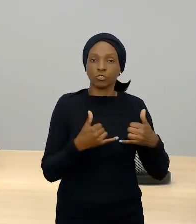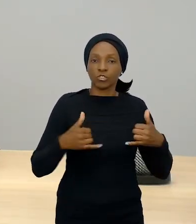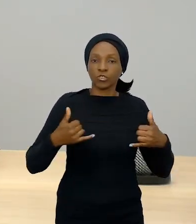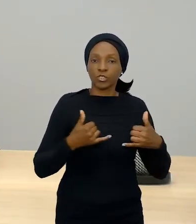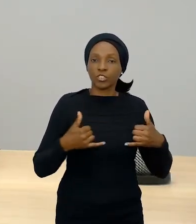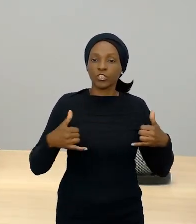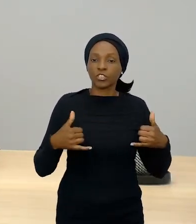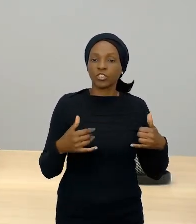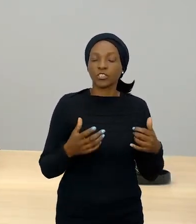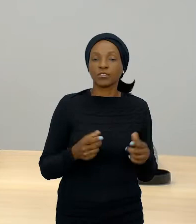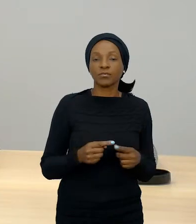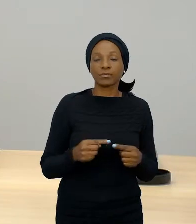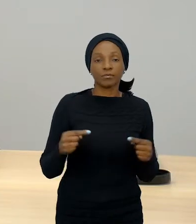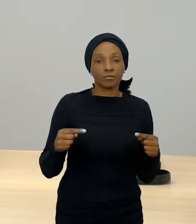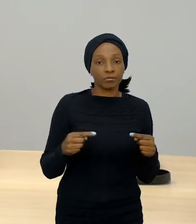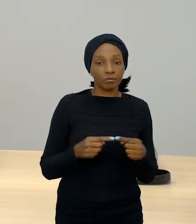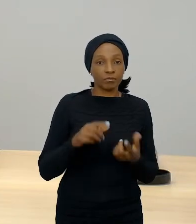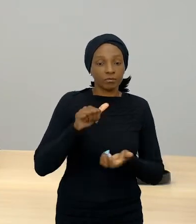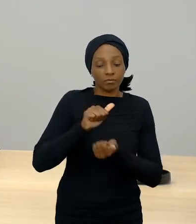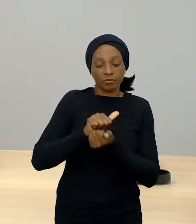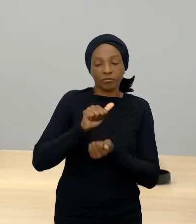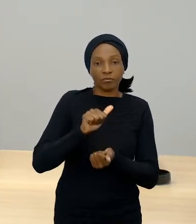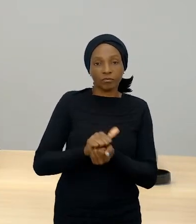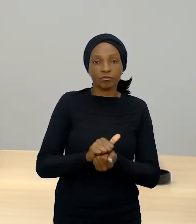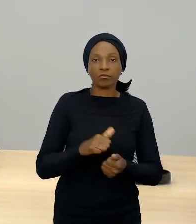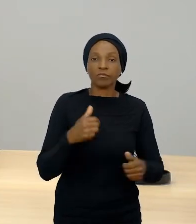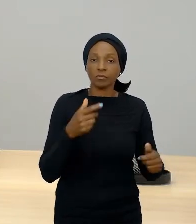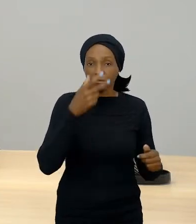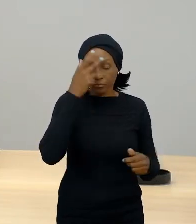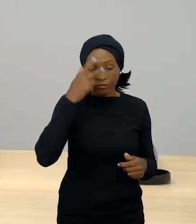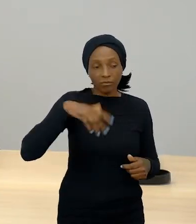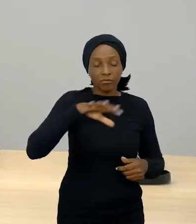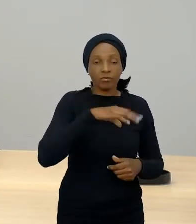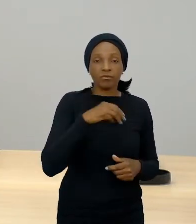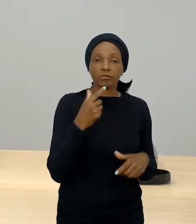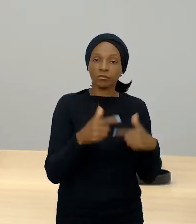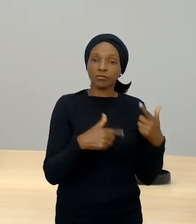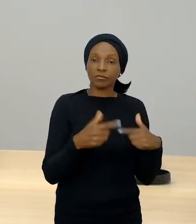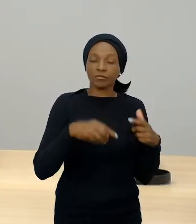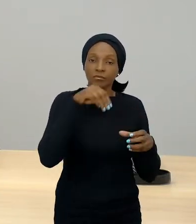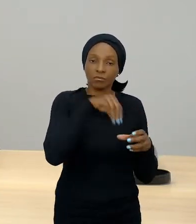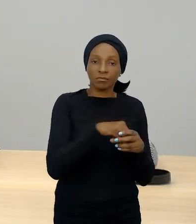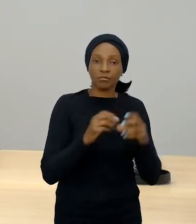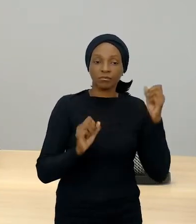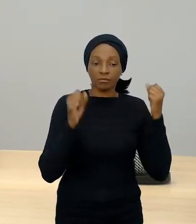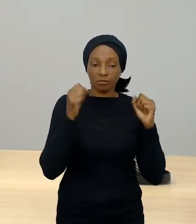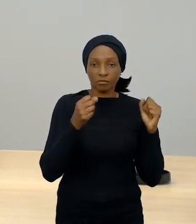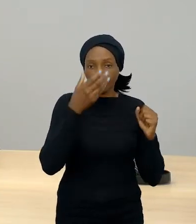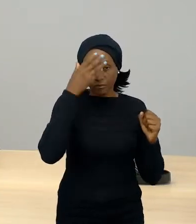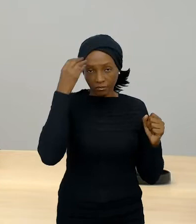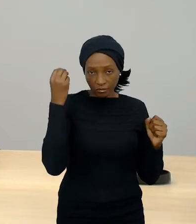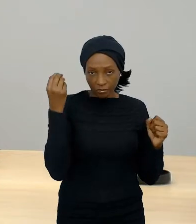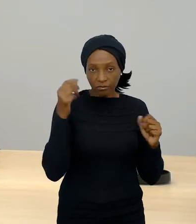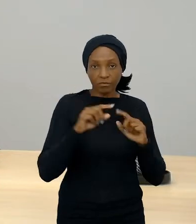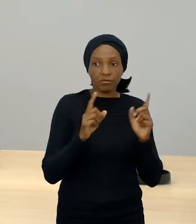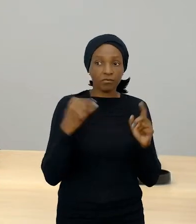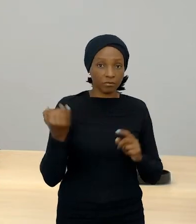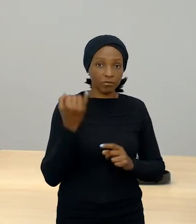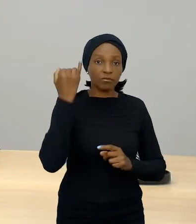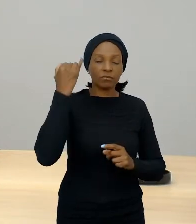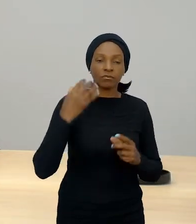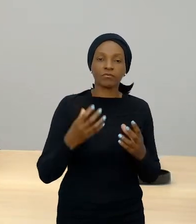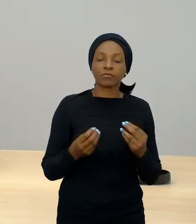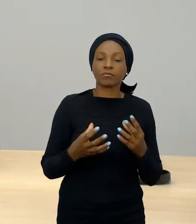entra também a questão da qualidade de trabalho dos funcionários. As pessoas esquecem, mas também é